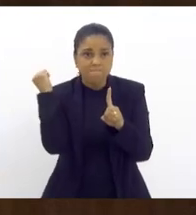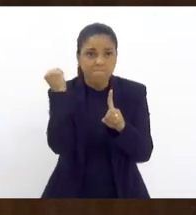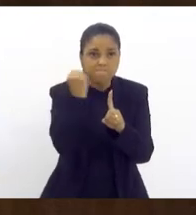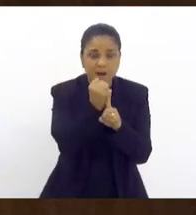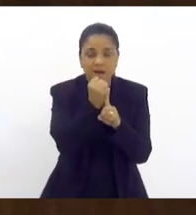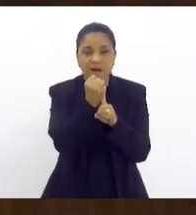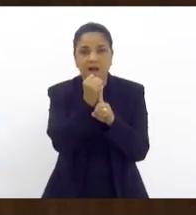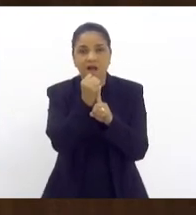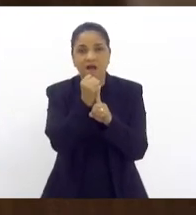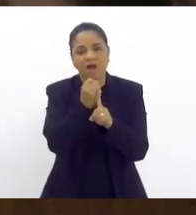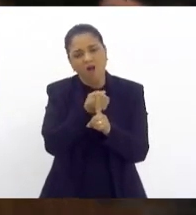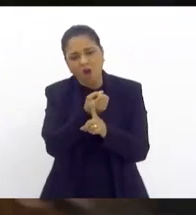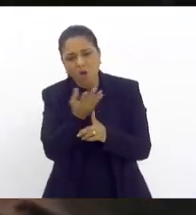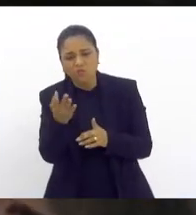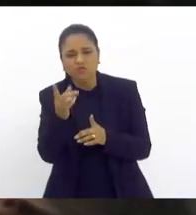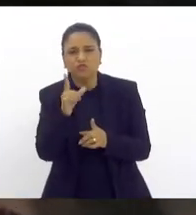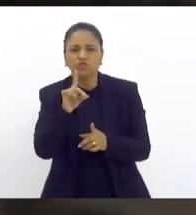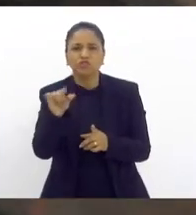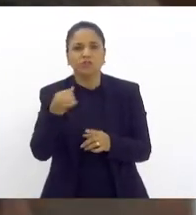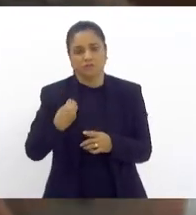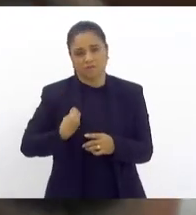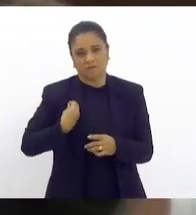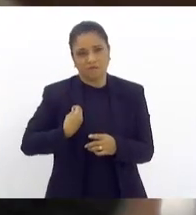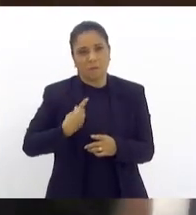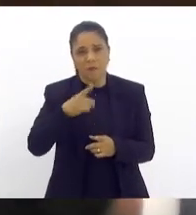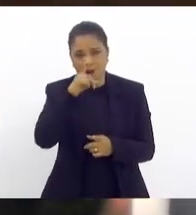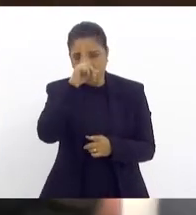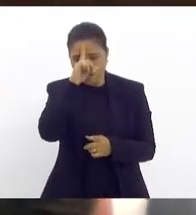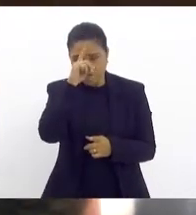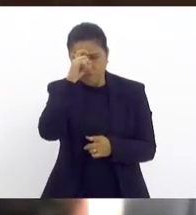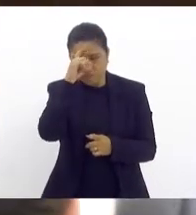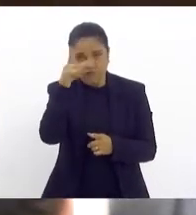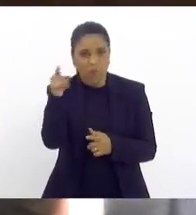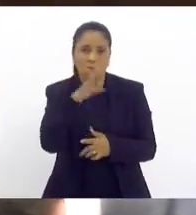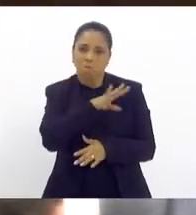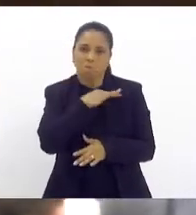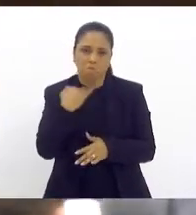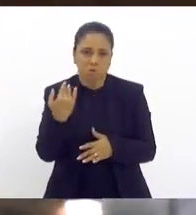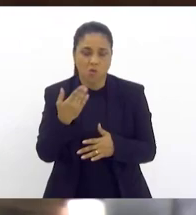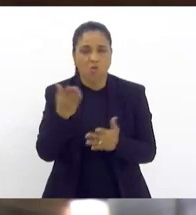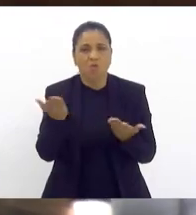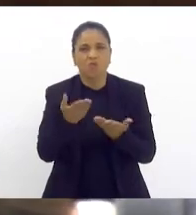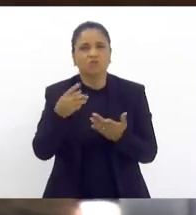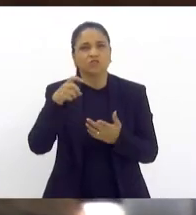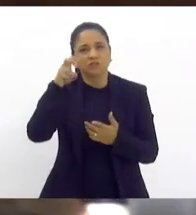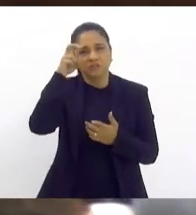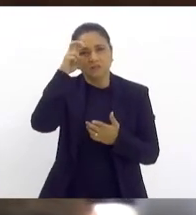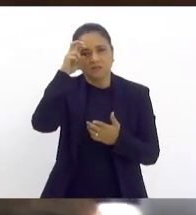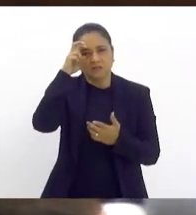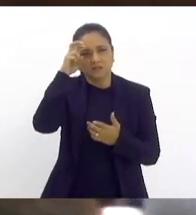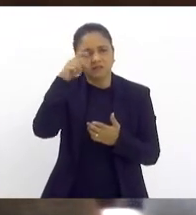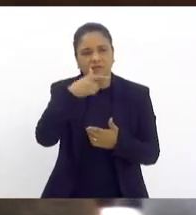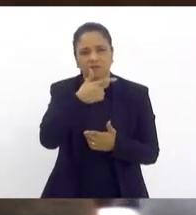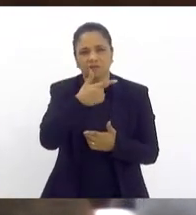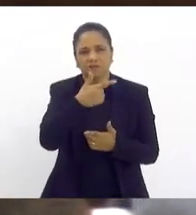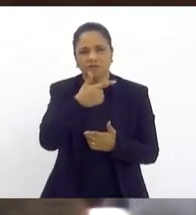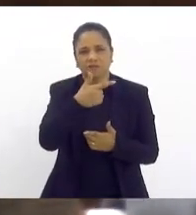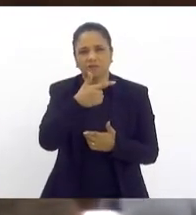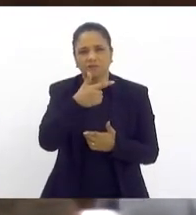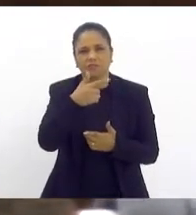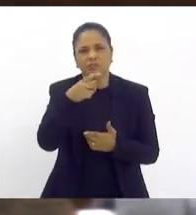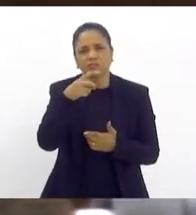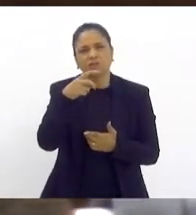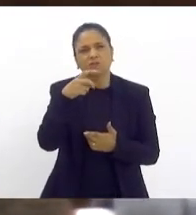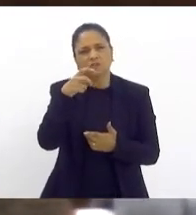viva mas chegou a óbito nessa quinta-feira dia 23 ela veio a óbito e agora não se trata mais de deixar o